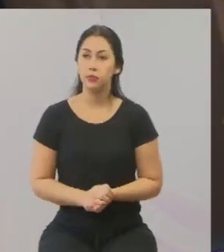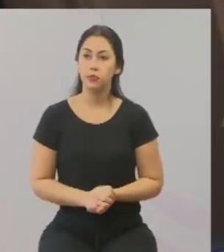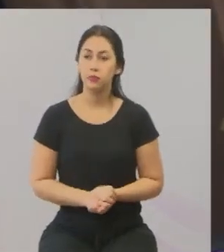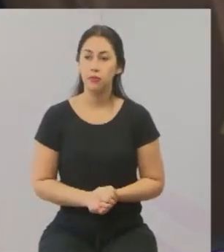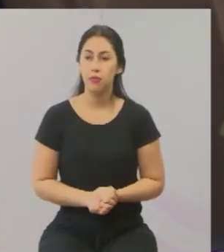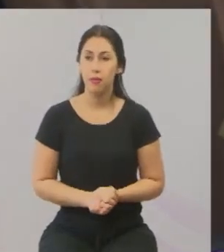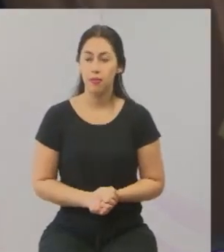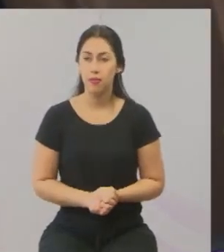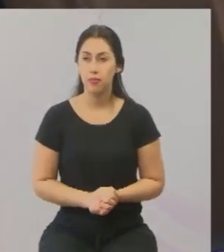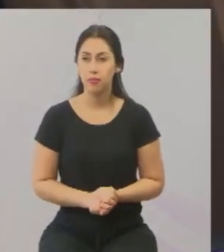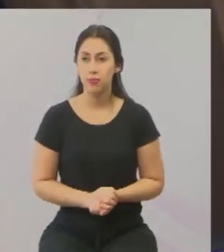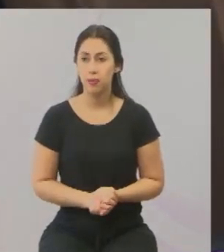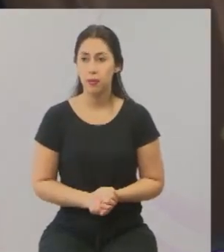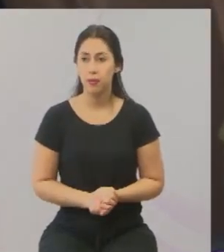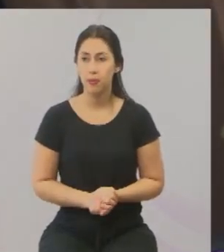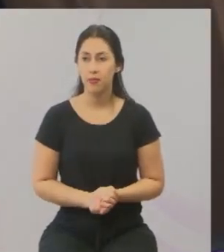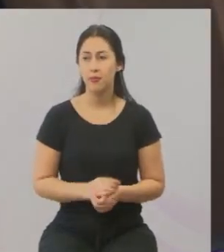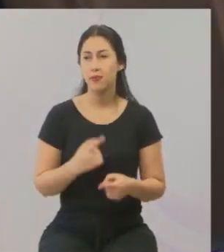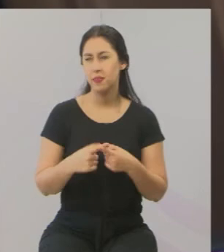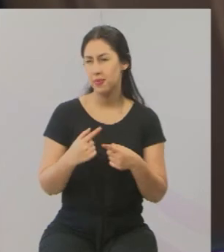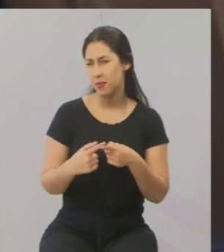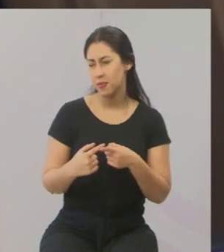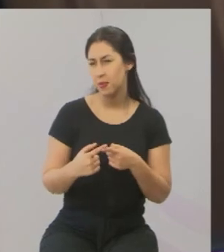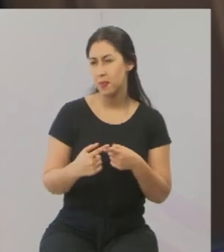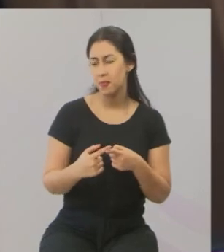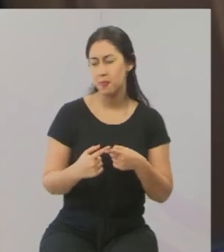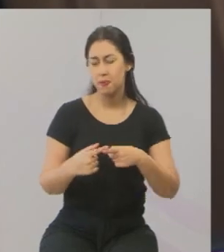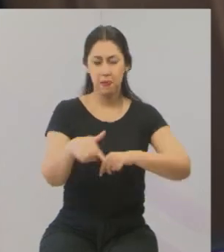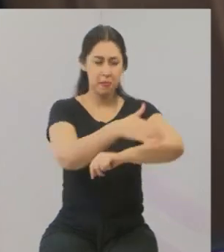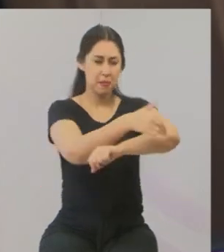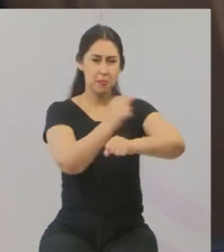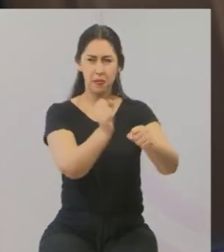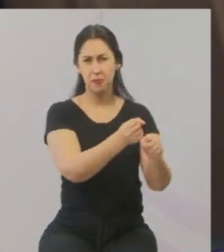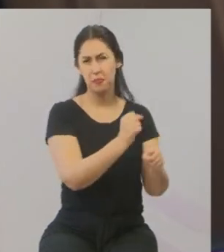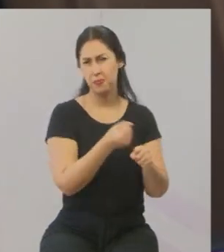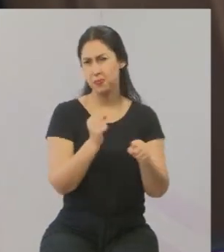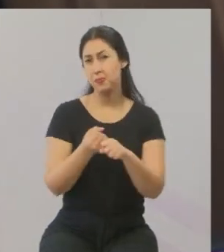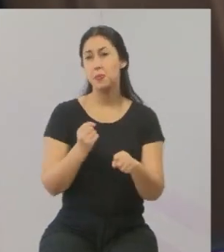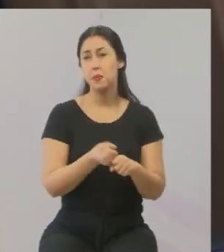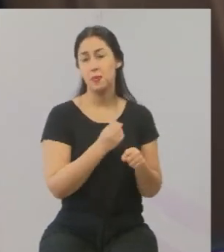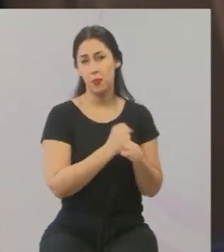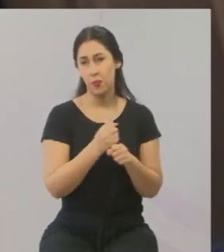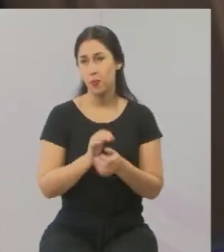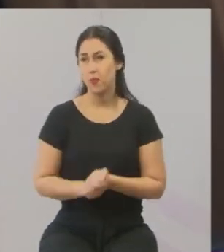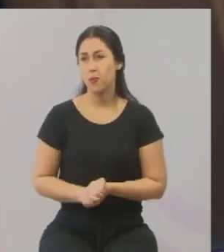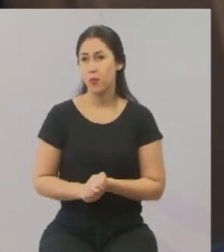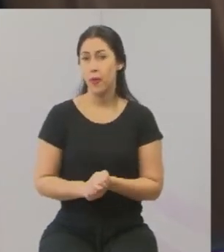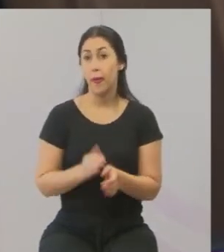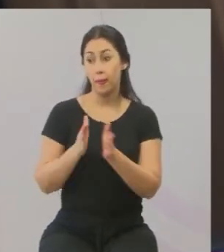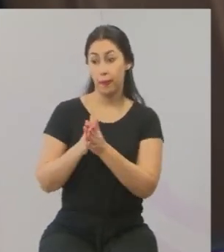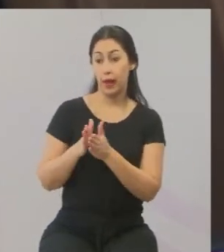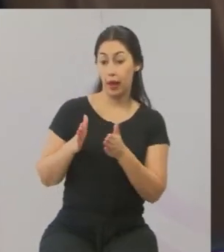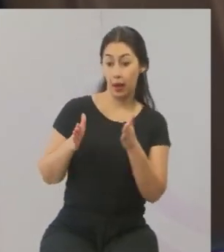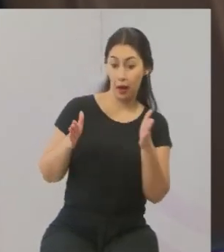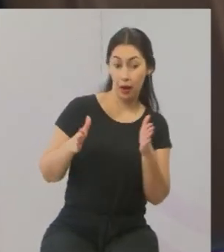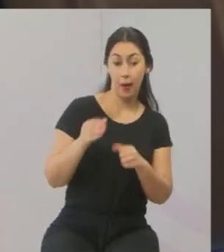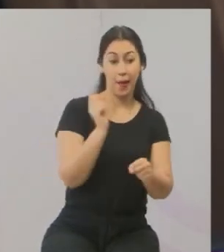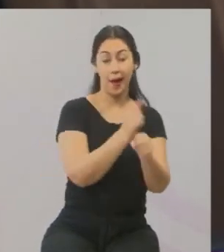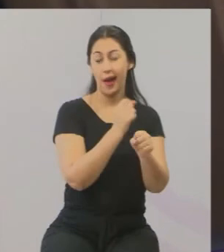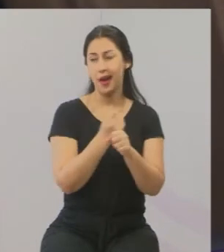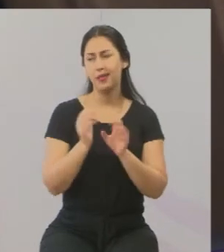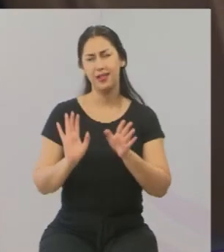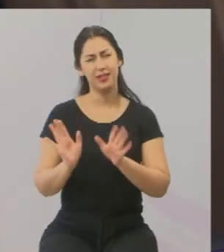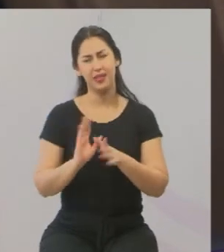se tratando de massa asfáltica, essas coisas, a questão do tempo da obra nem é muito o que se destacar, porque como é uma via